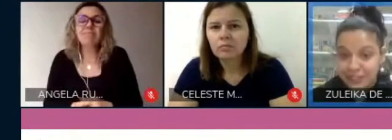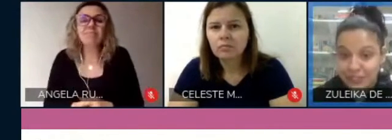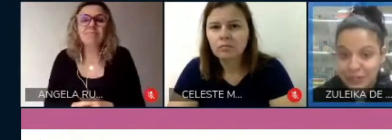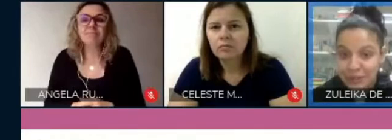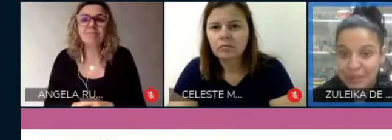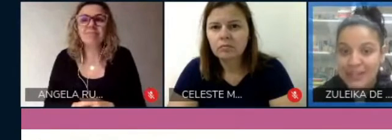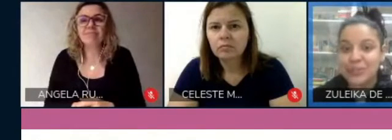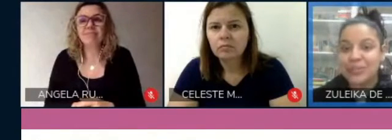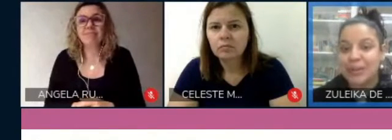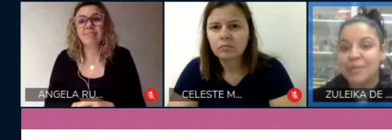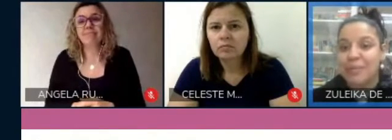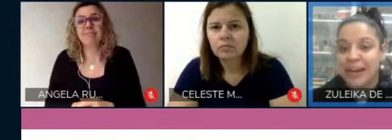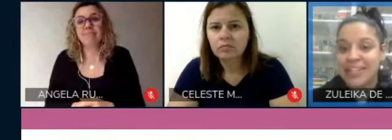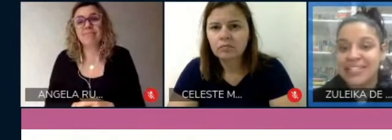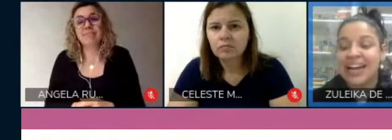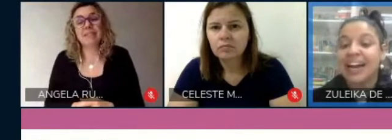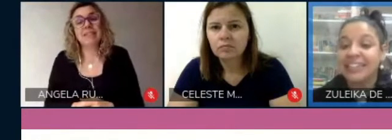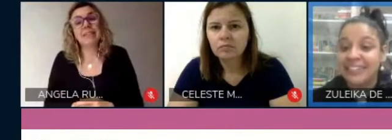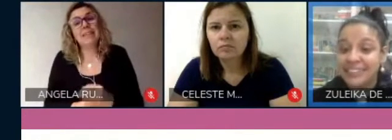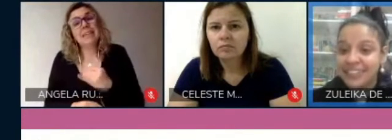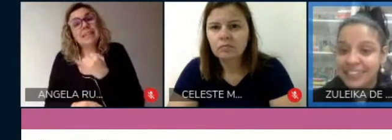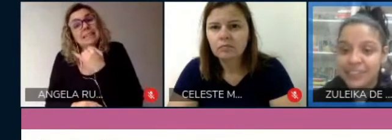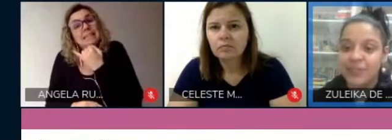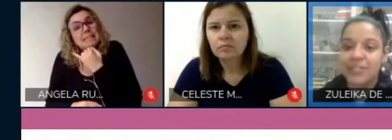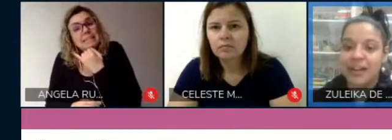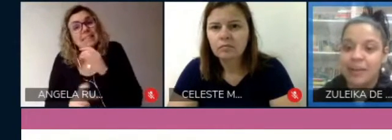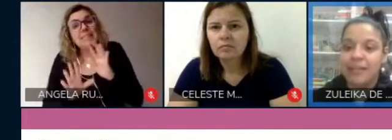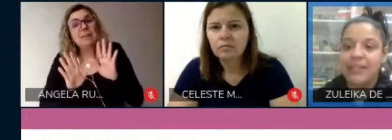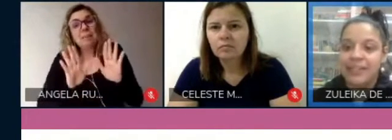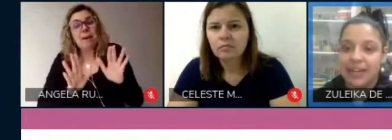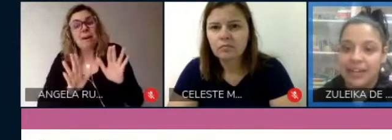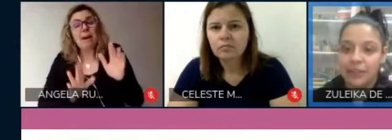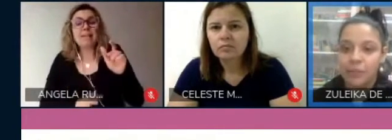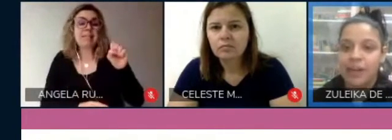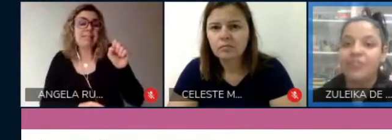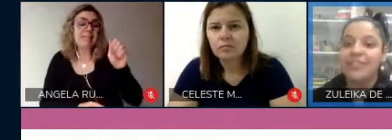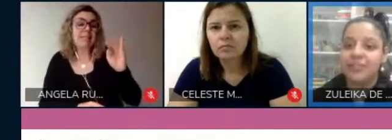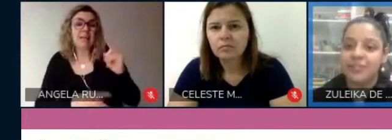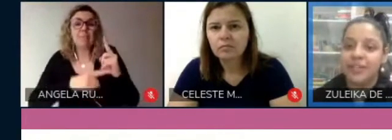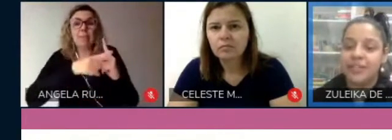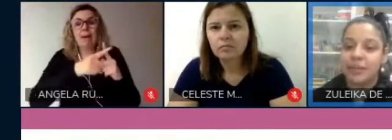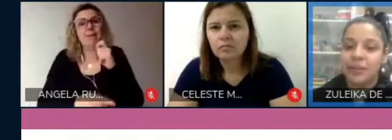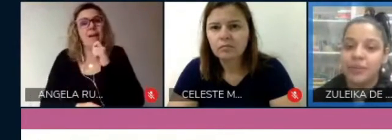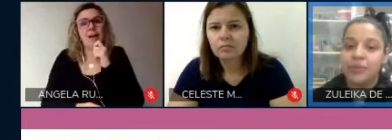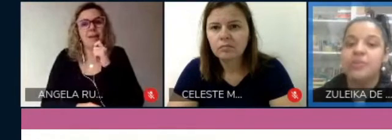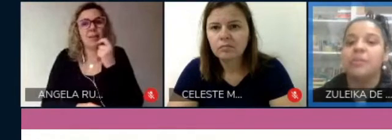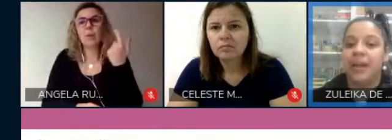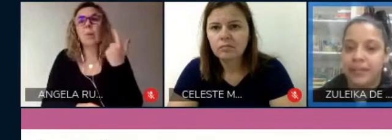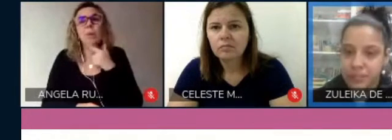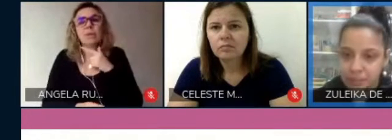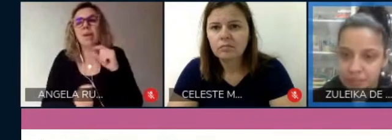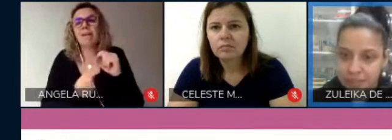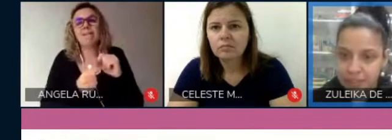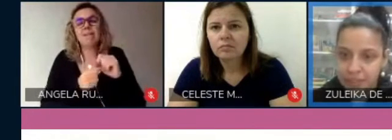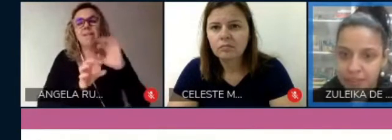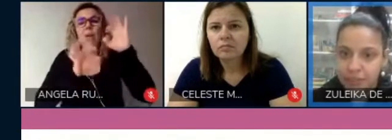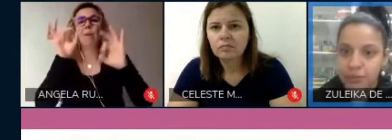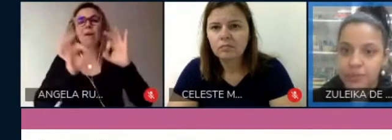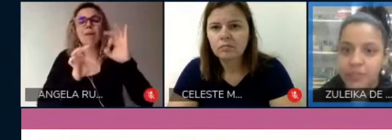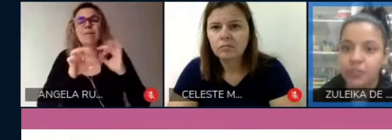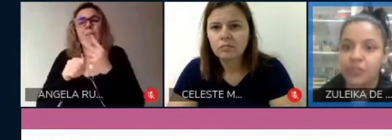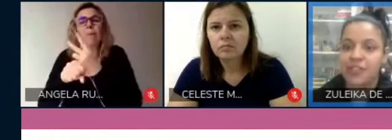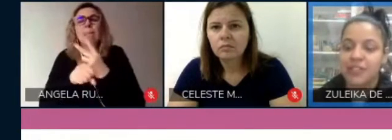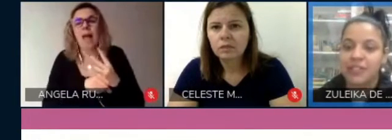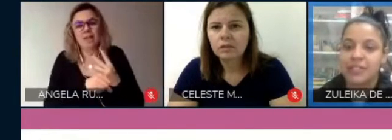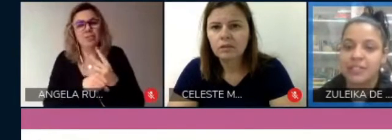É triste, mas o Sabe Mais ainda não está habilitado para fazer o gerenciamento dos empréstimos, né? A gente